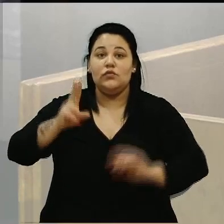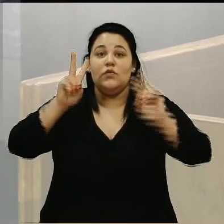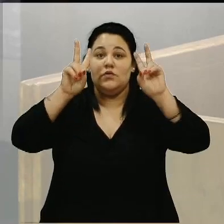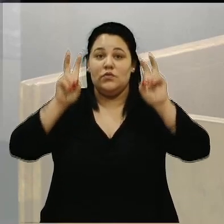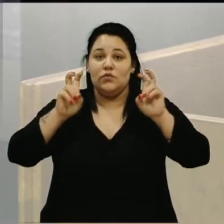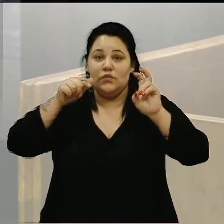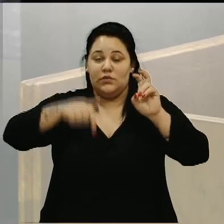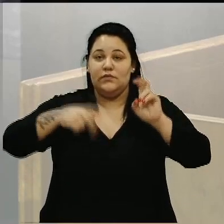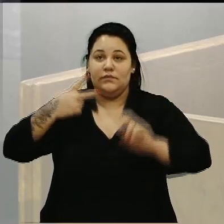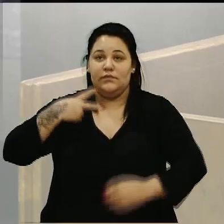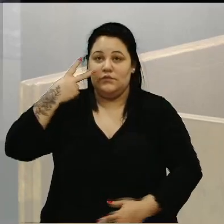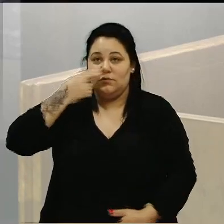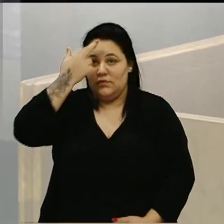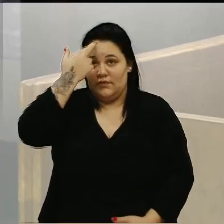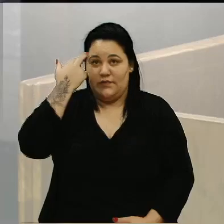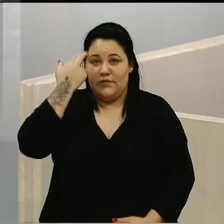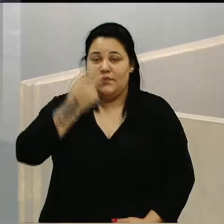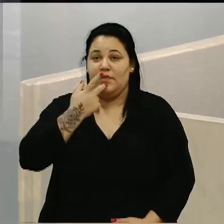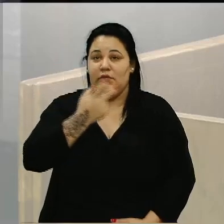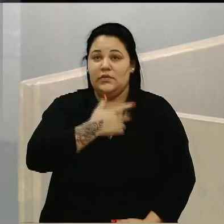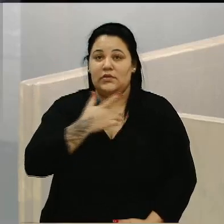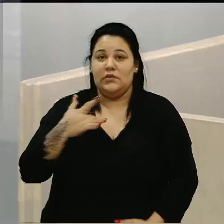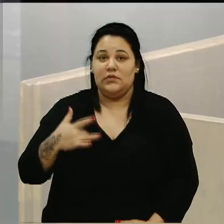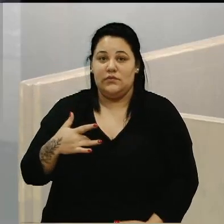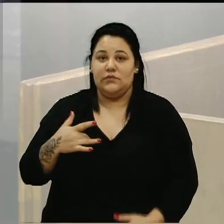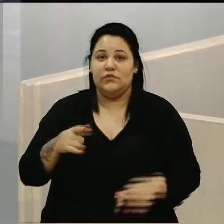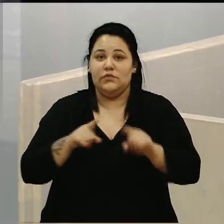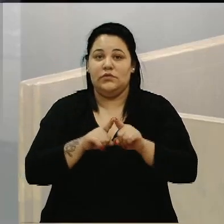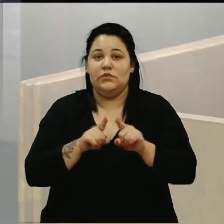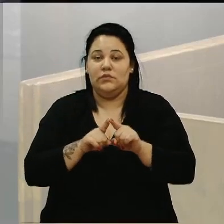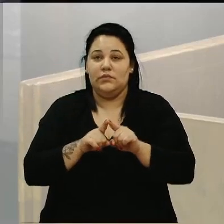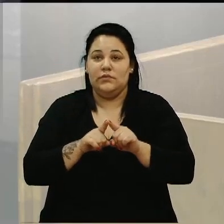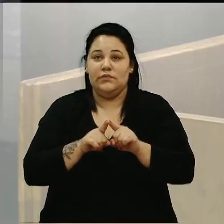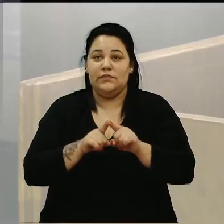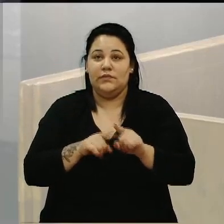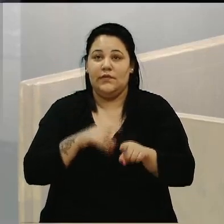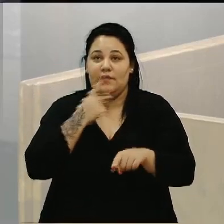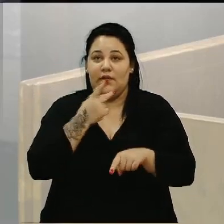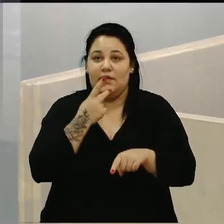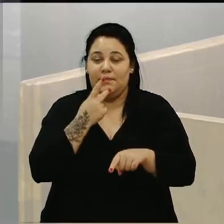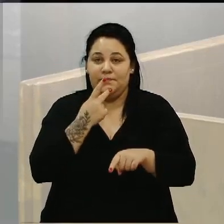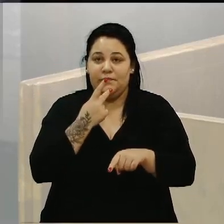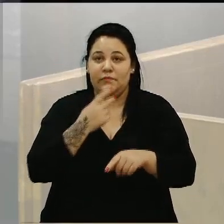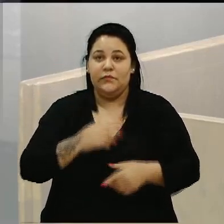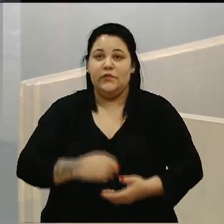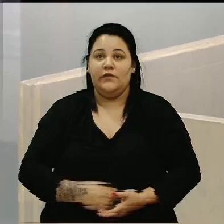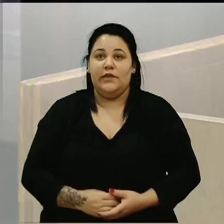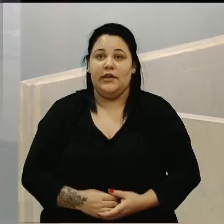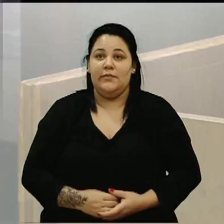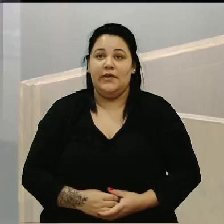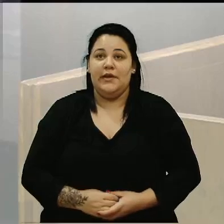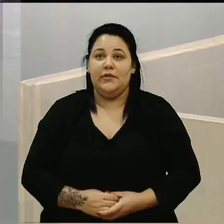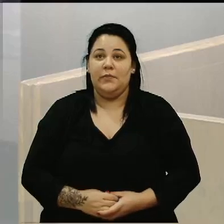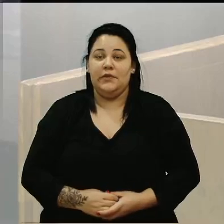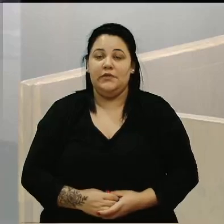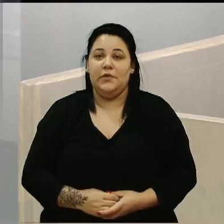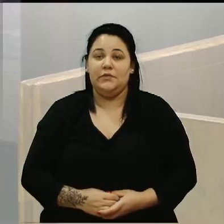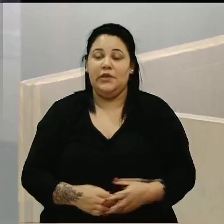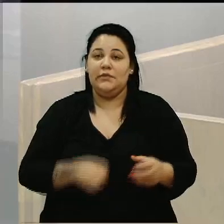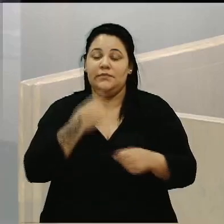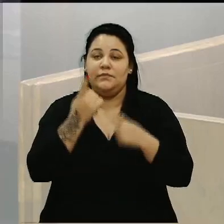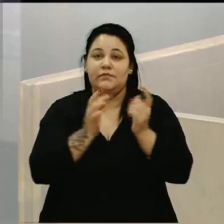vereador Rafael, da saúde, até para poder dar uns apartes, acho que alguns colegas gostariam também de falar.